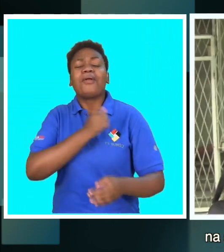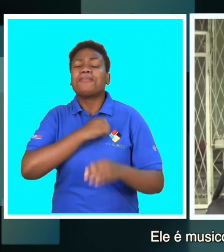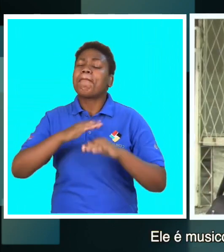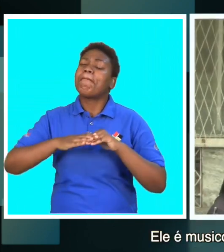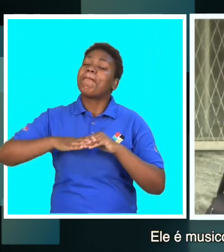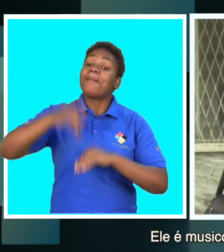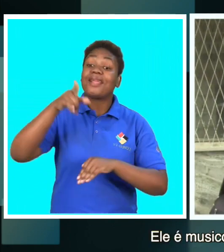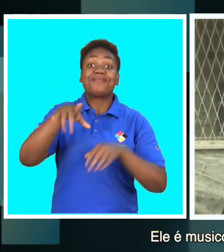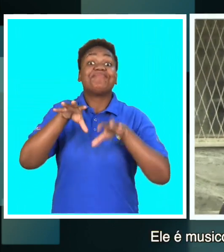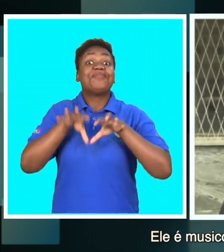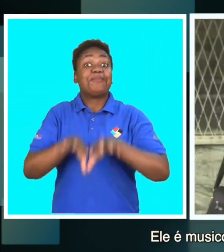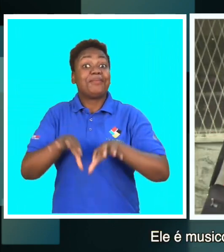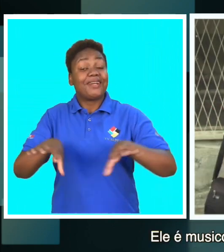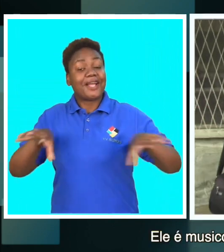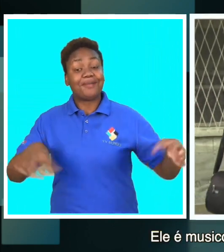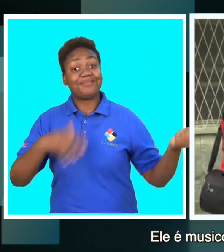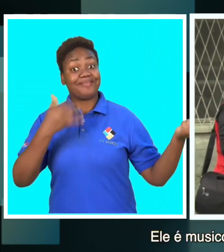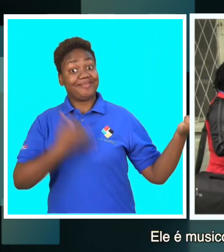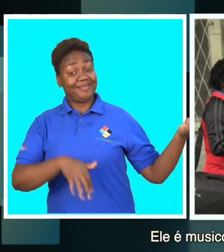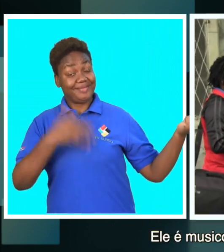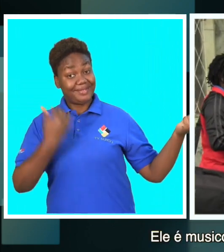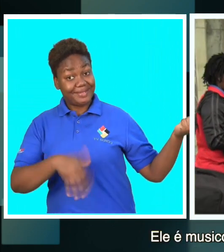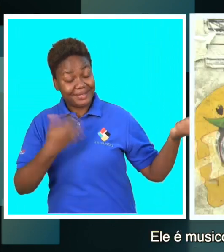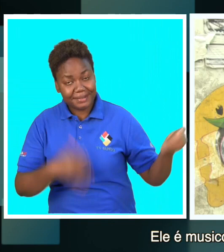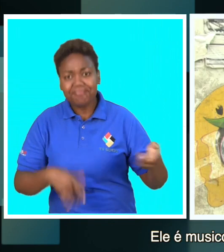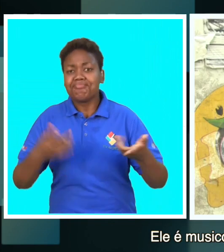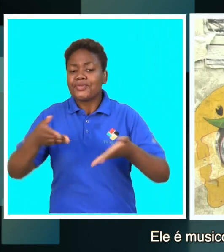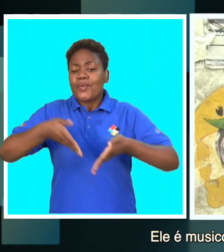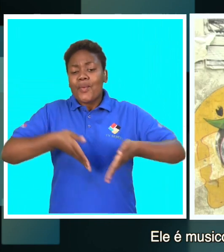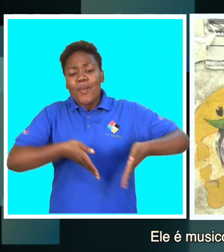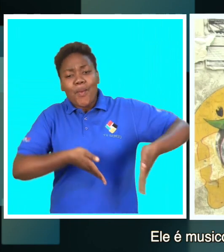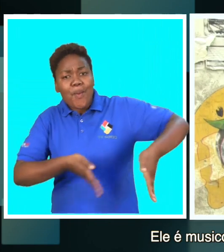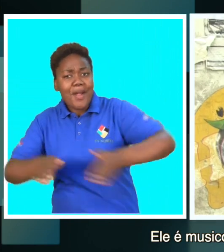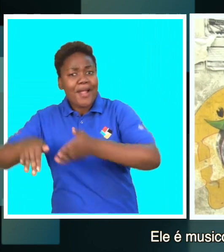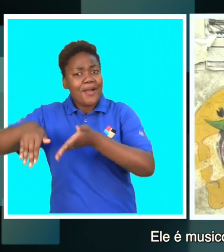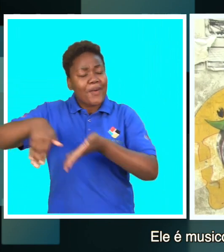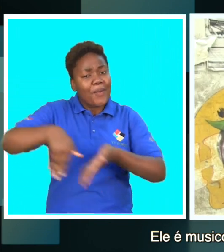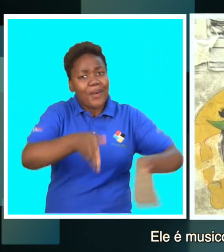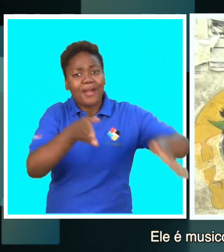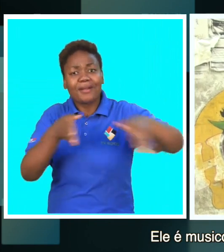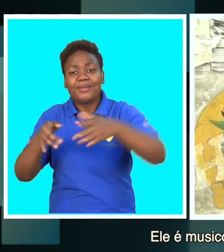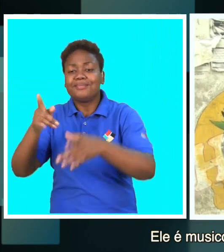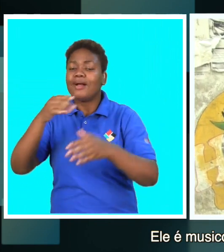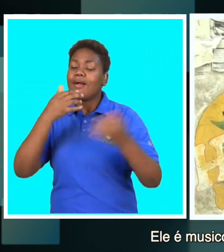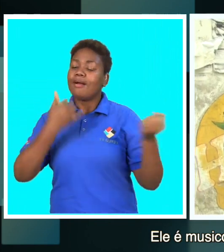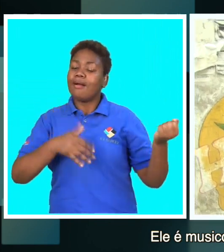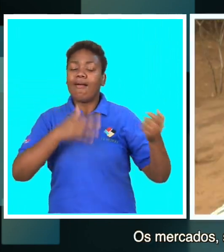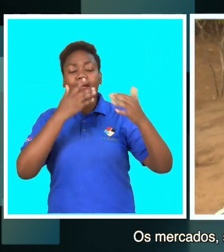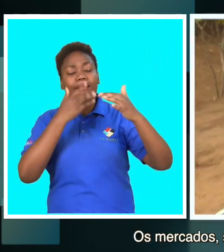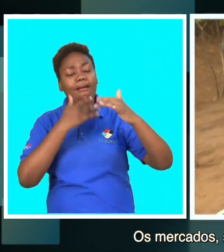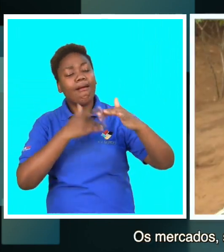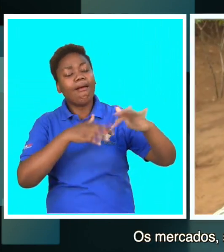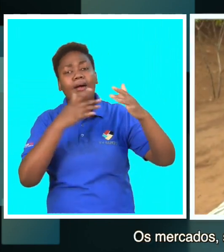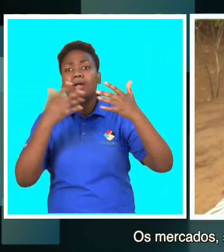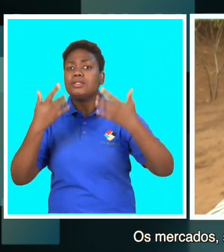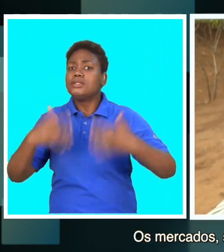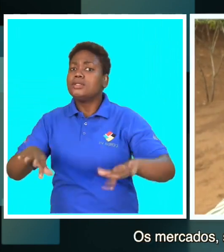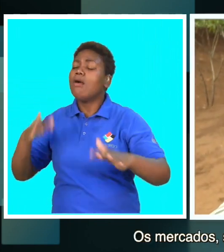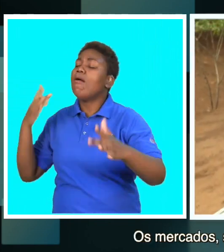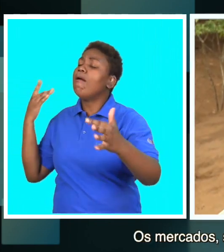Ele é músico de rua há mais de 26 anos. Os mercados são os seus palcos